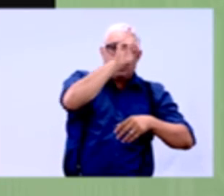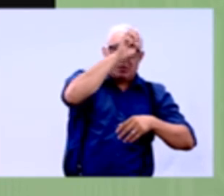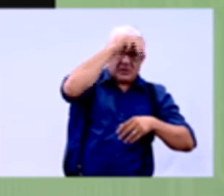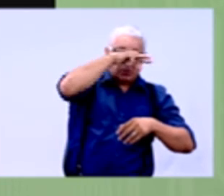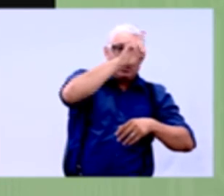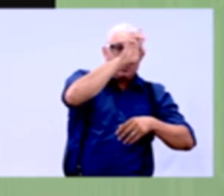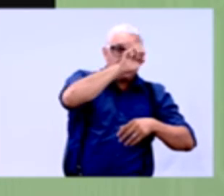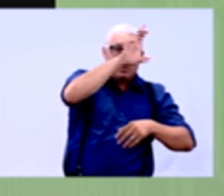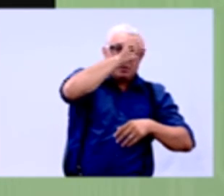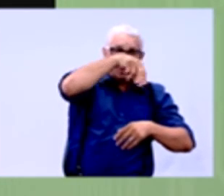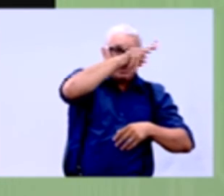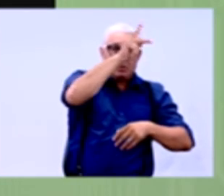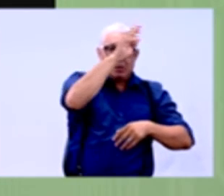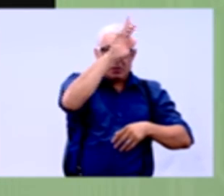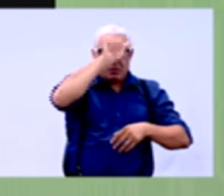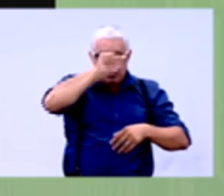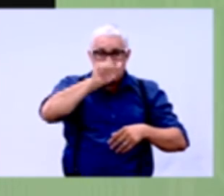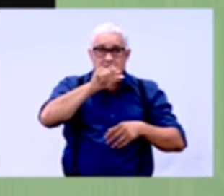nós vimos que nós temos